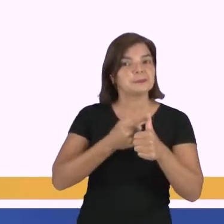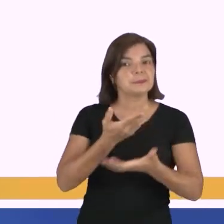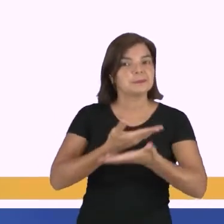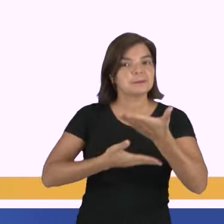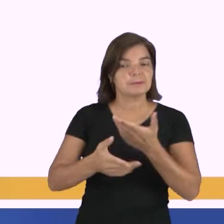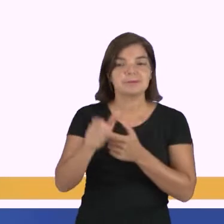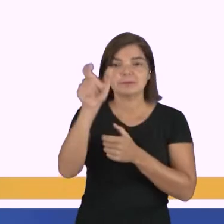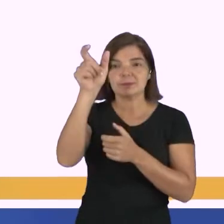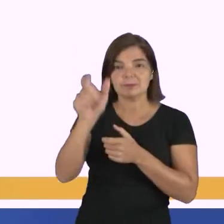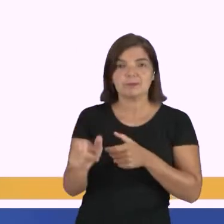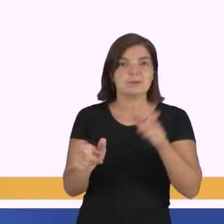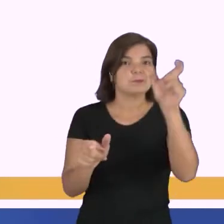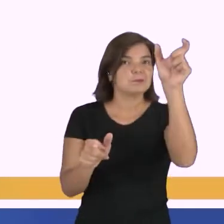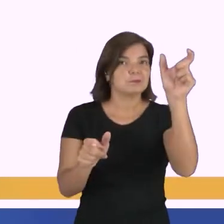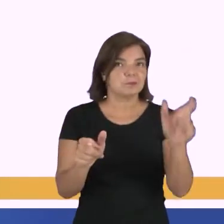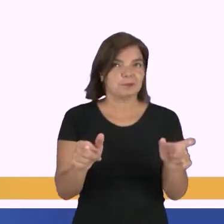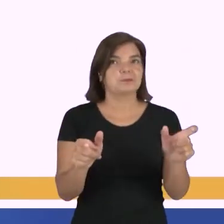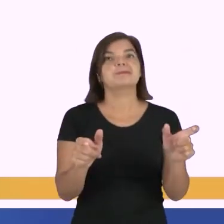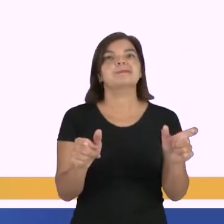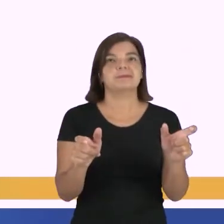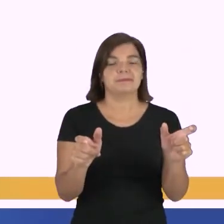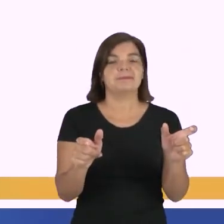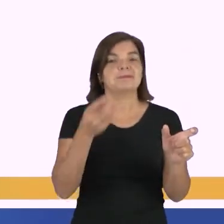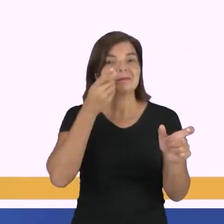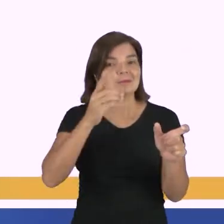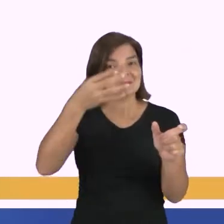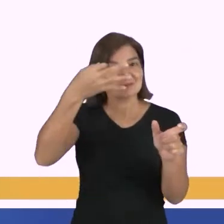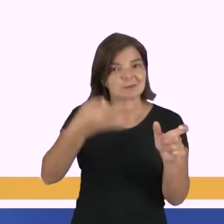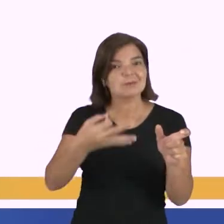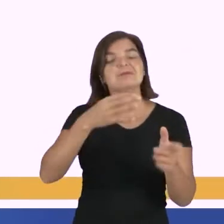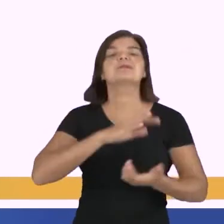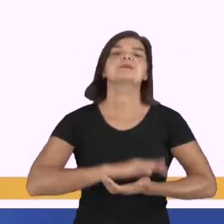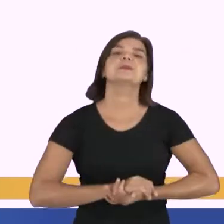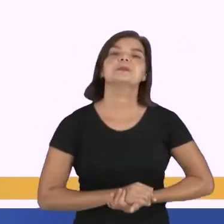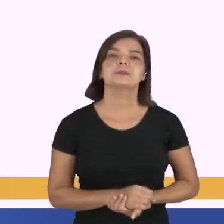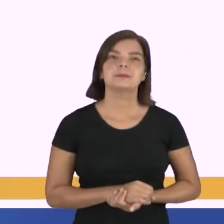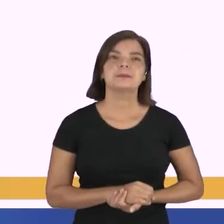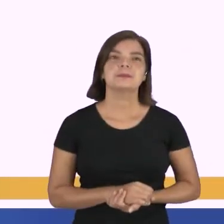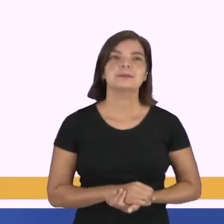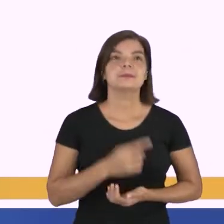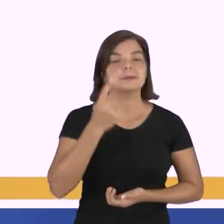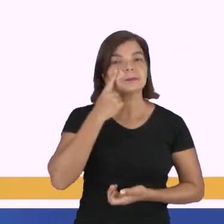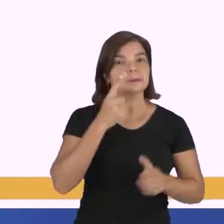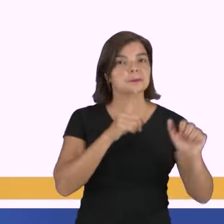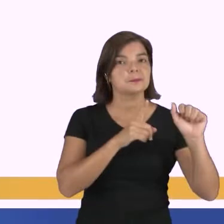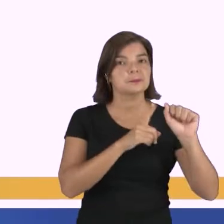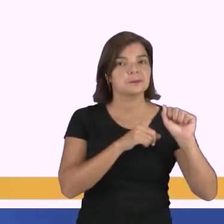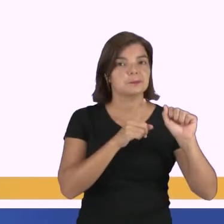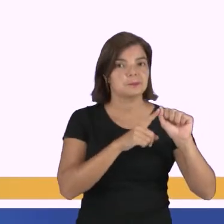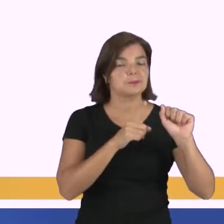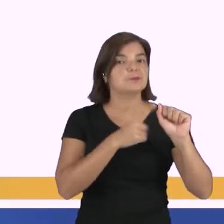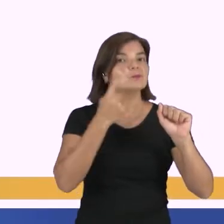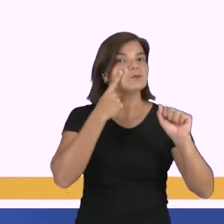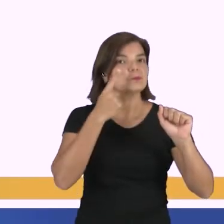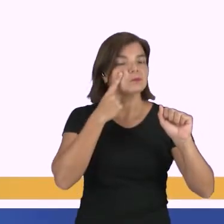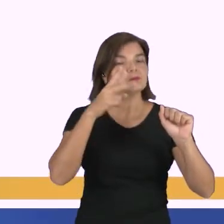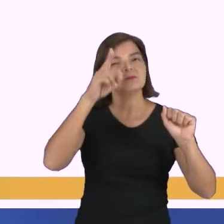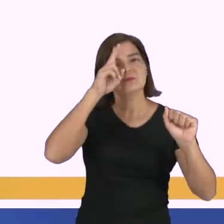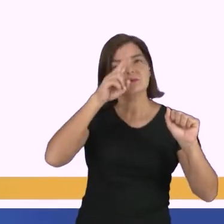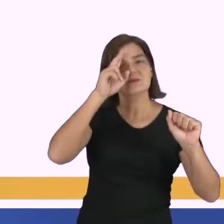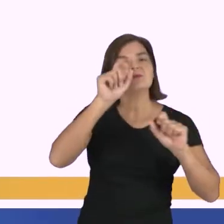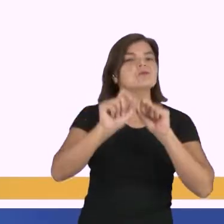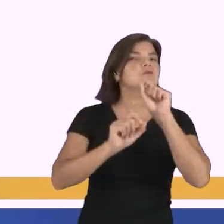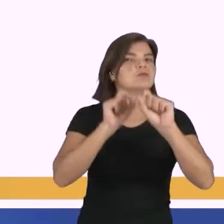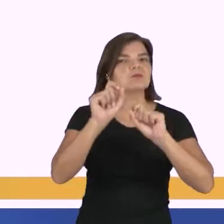diz: relacione os holidays and celebrations com a data correspondente. Então, nós iniciamos a aula hoje relembrando,